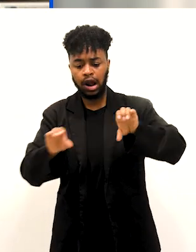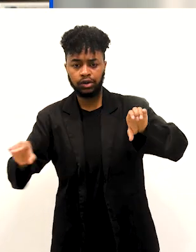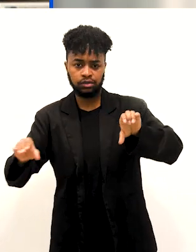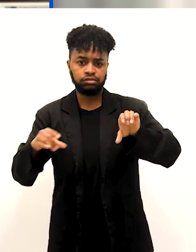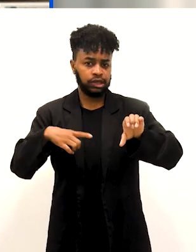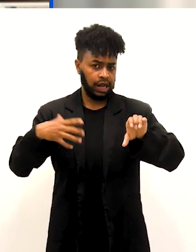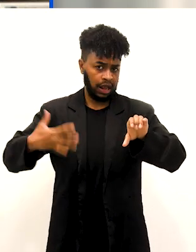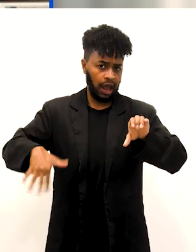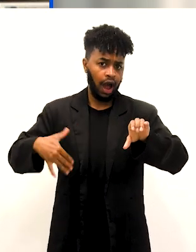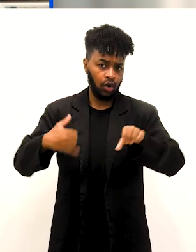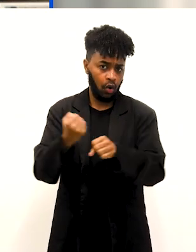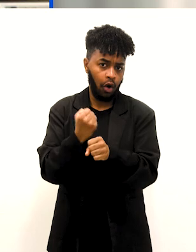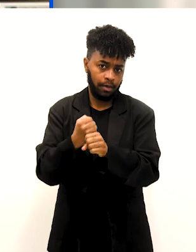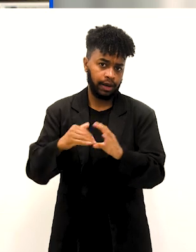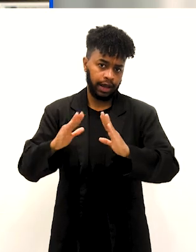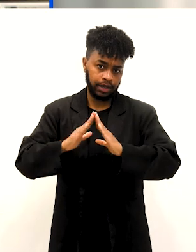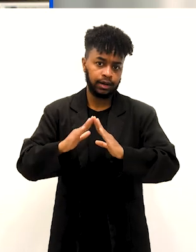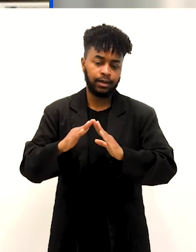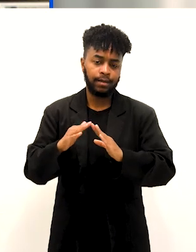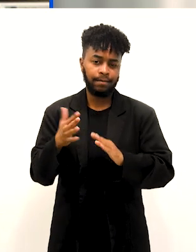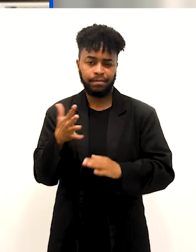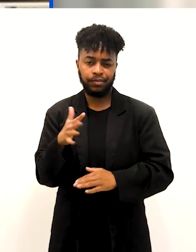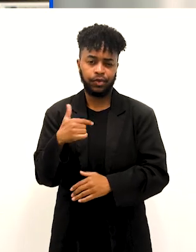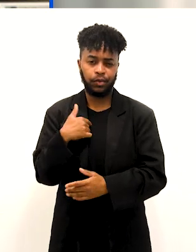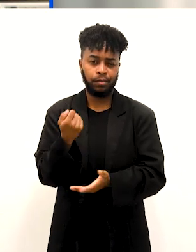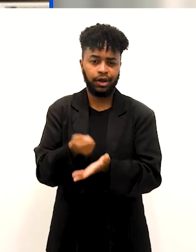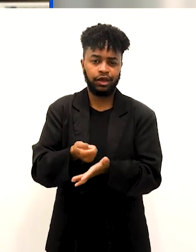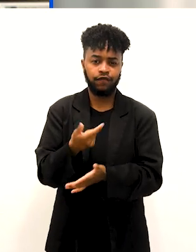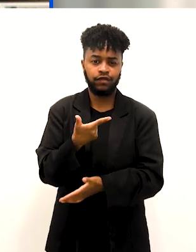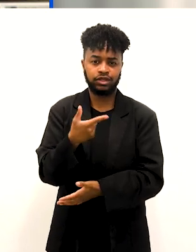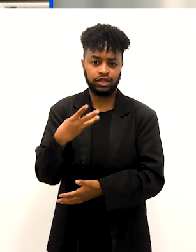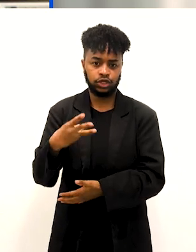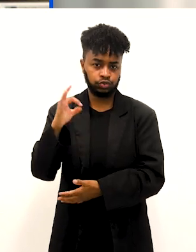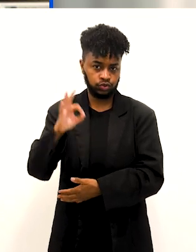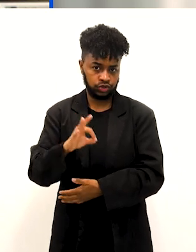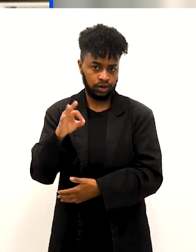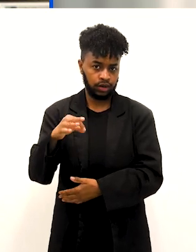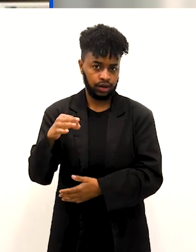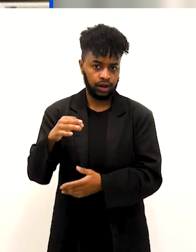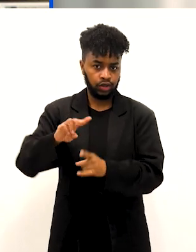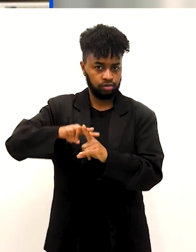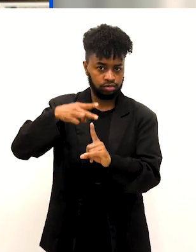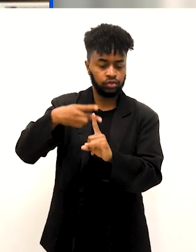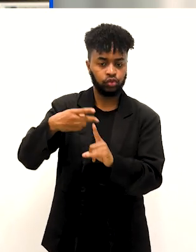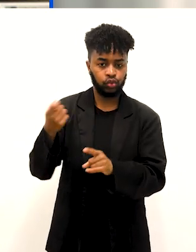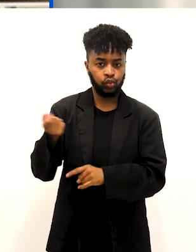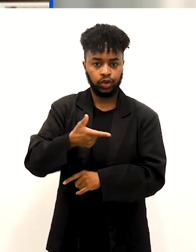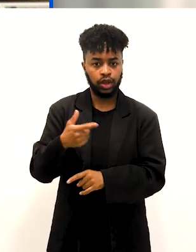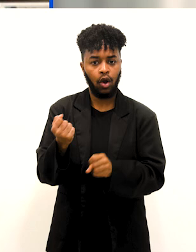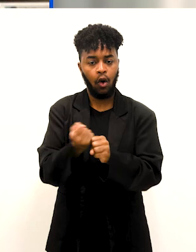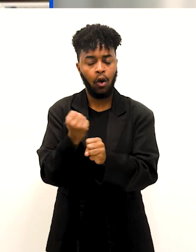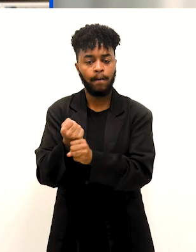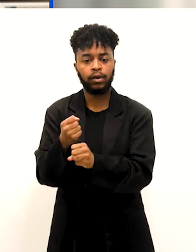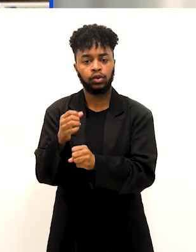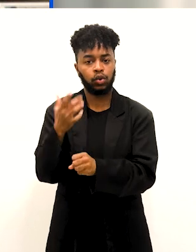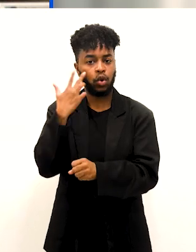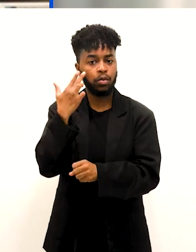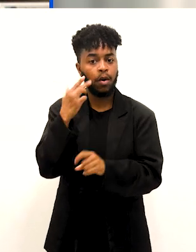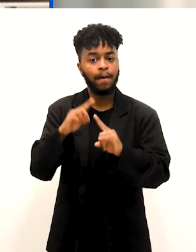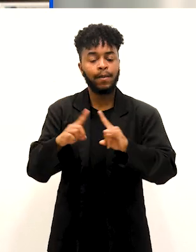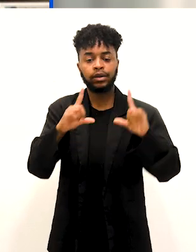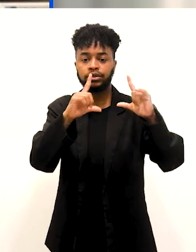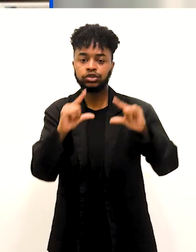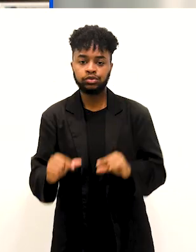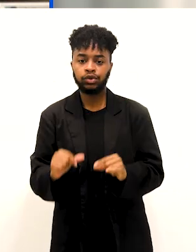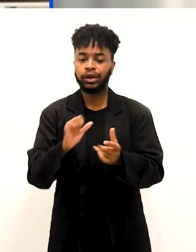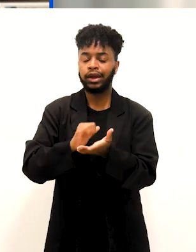um pouco a reforma da casa. No meu caso, foi cerca de 23% mais caro do que seria reformar, mas a redução do